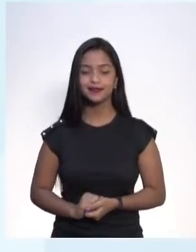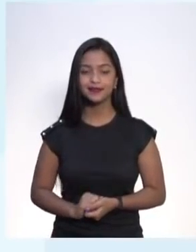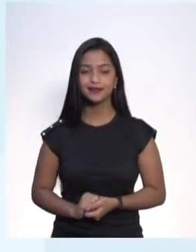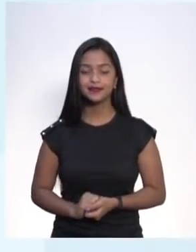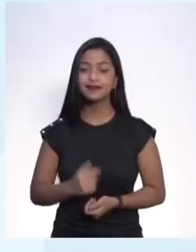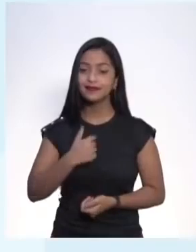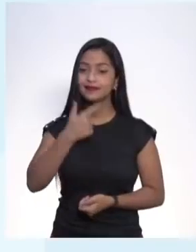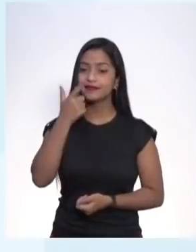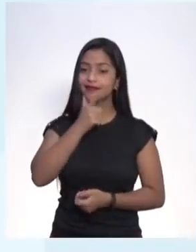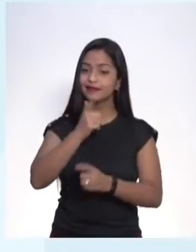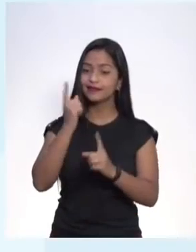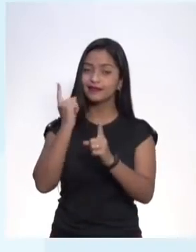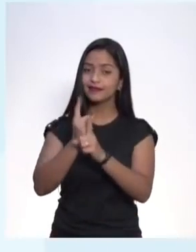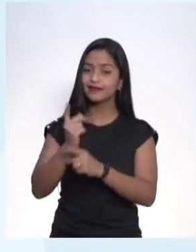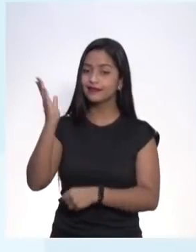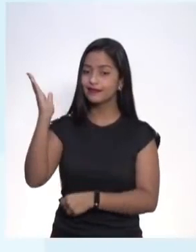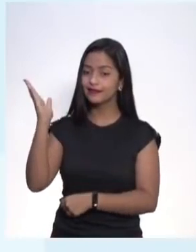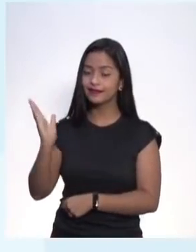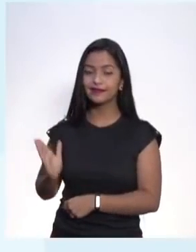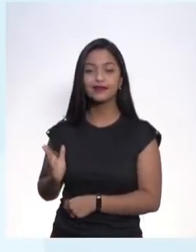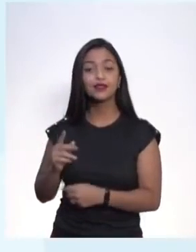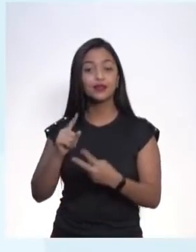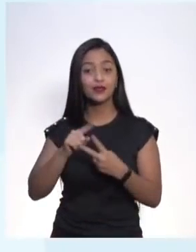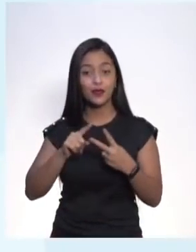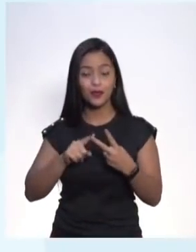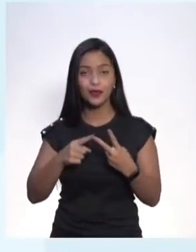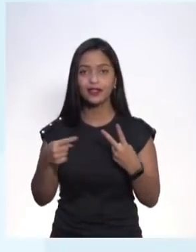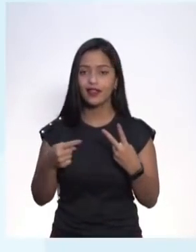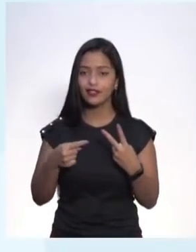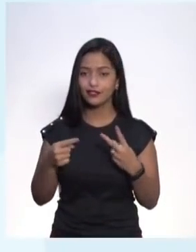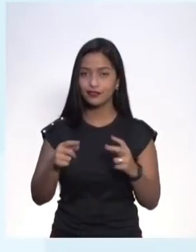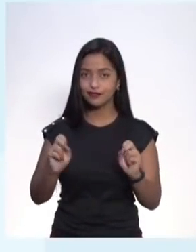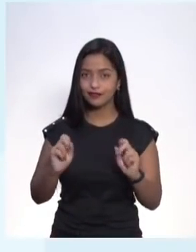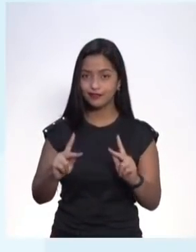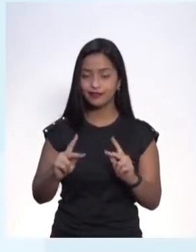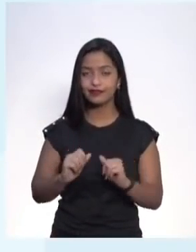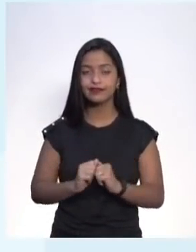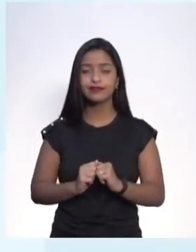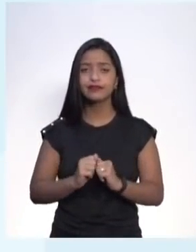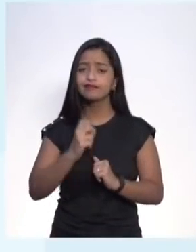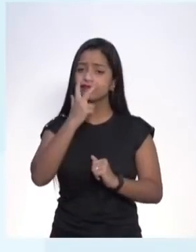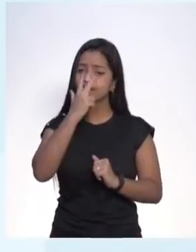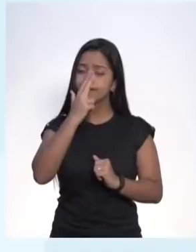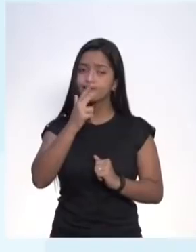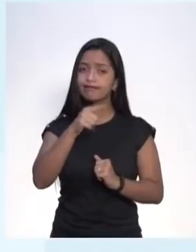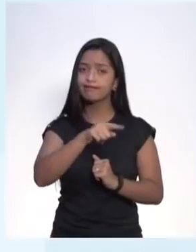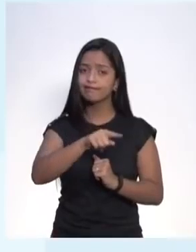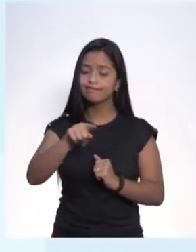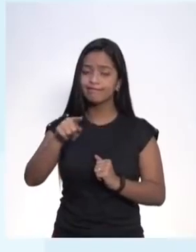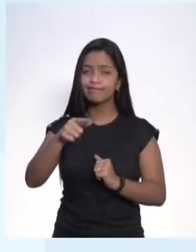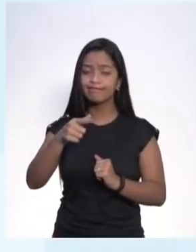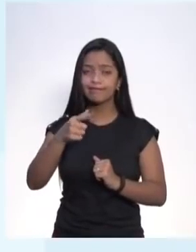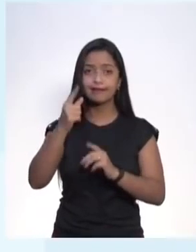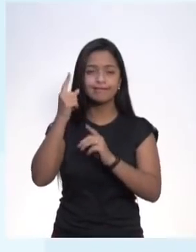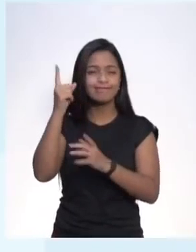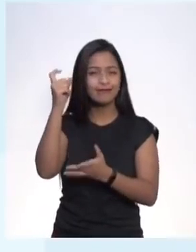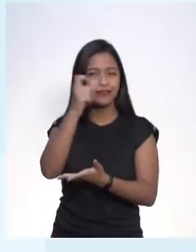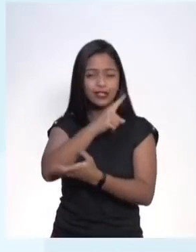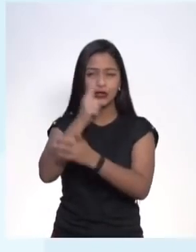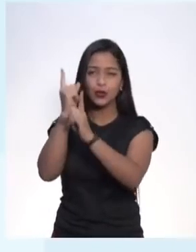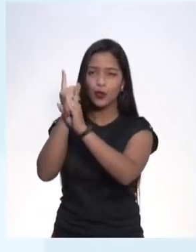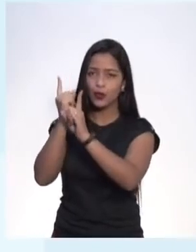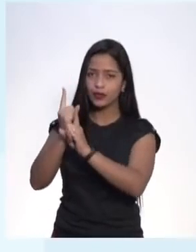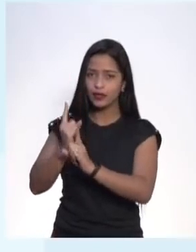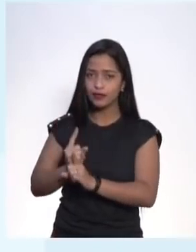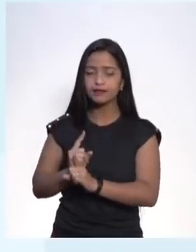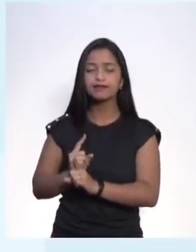eu vou ter os dois valores, os dois negativos aí. É, provavelmente para vocês, talvez, fique até difícil identificar esses números, mas